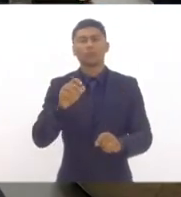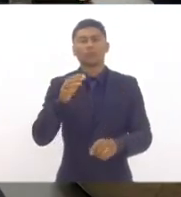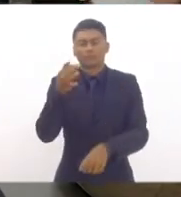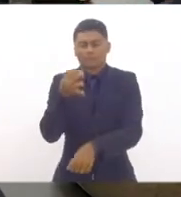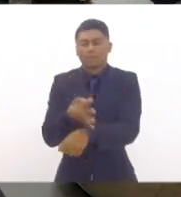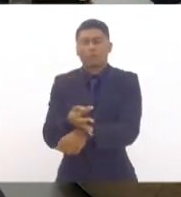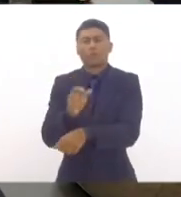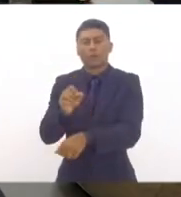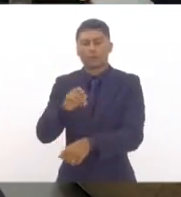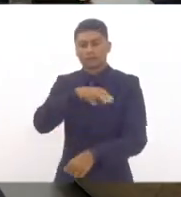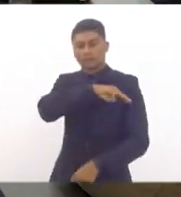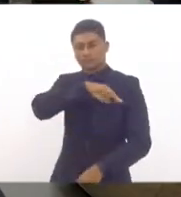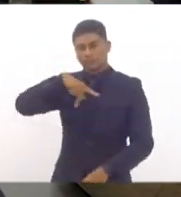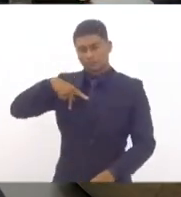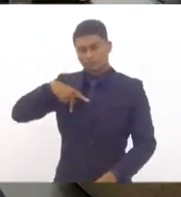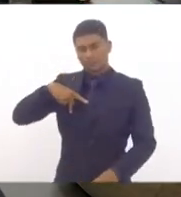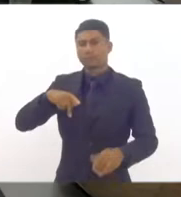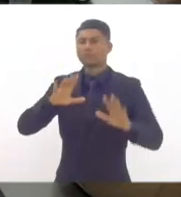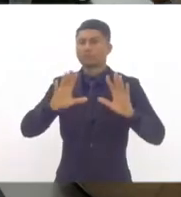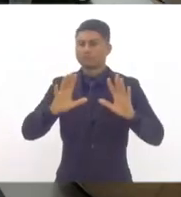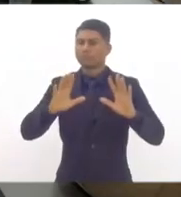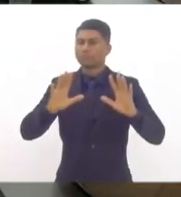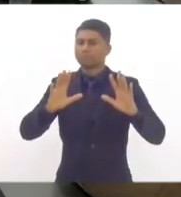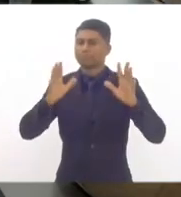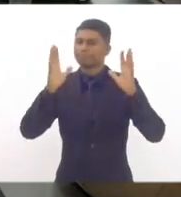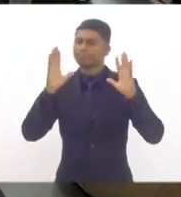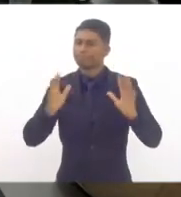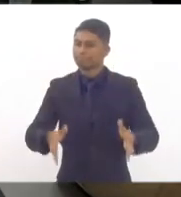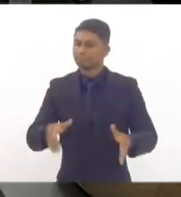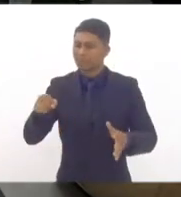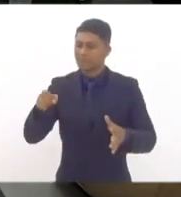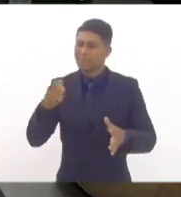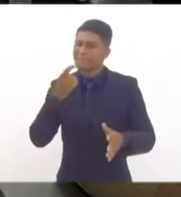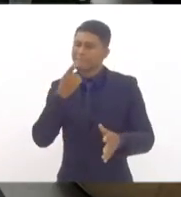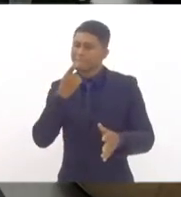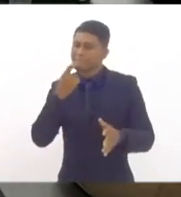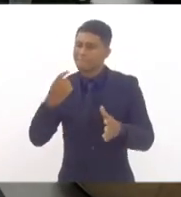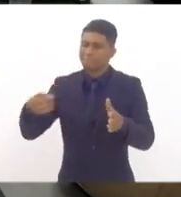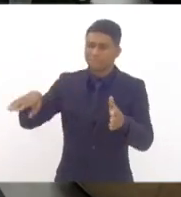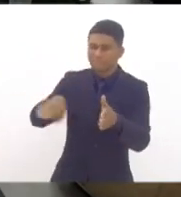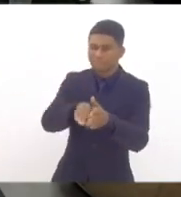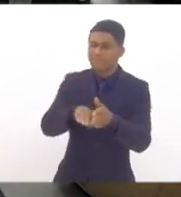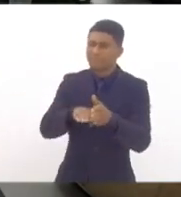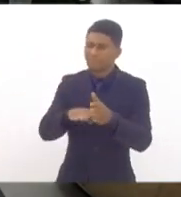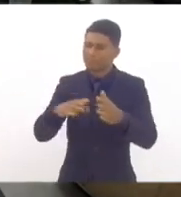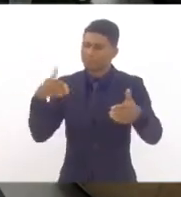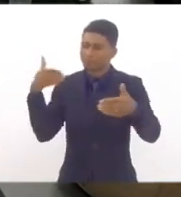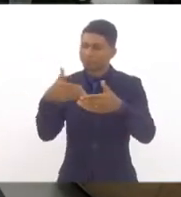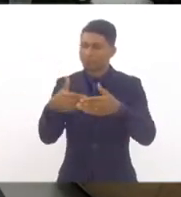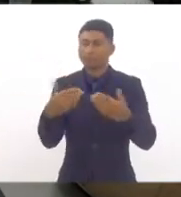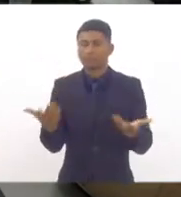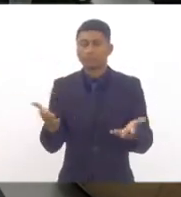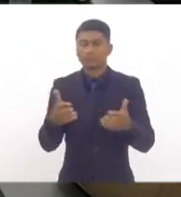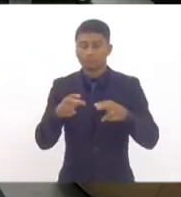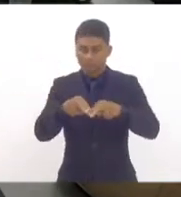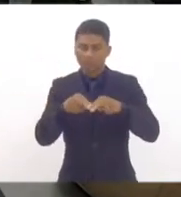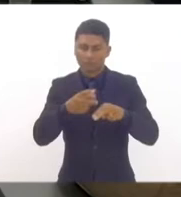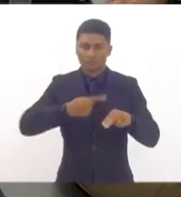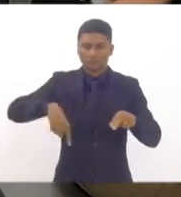Público, mas que já está aqui na Rua México chegando, por isso estamos iniciando esse processo aqui a fala.